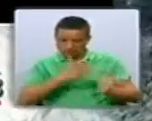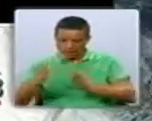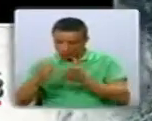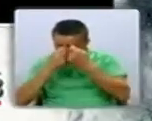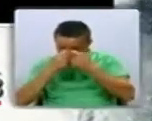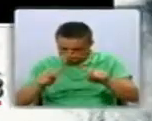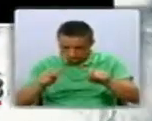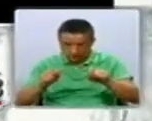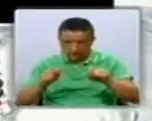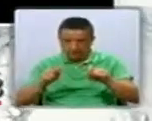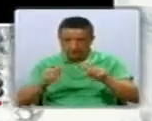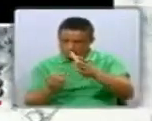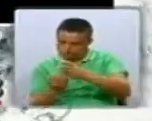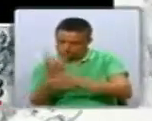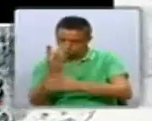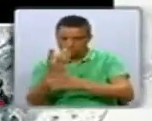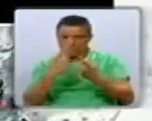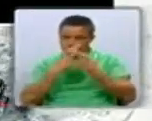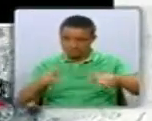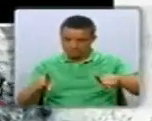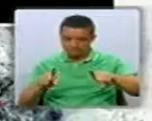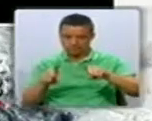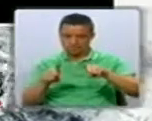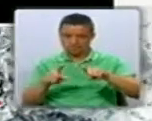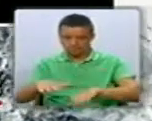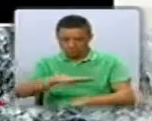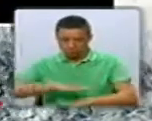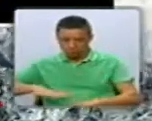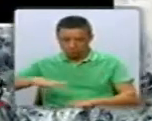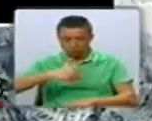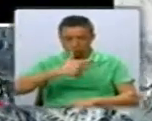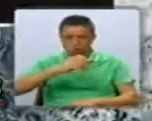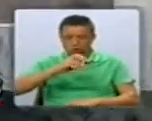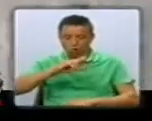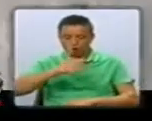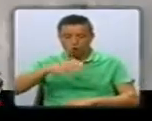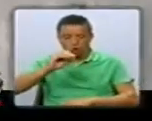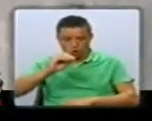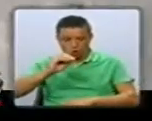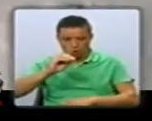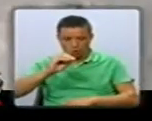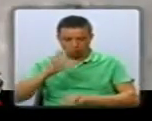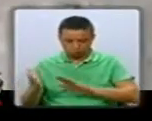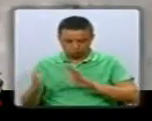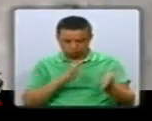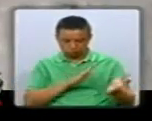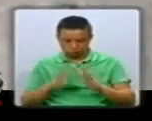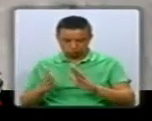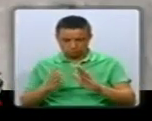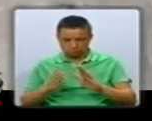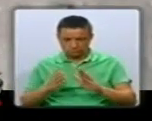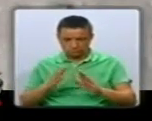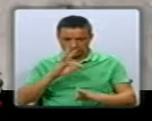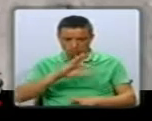com um vulcanismo diferente. E esta zona com tório, anteriormente pensava-se que teria provavelmente